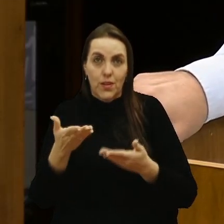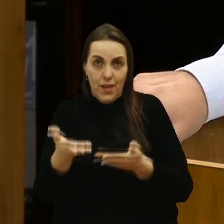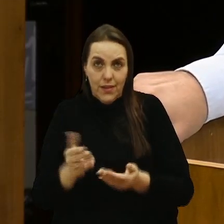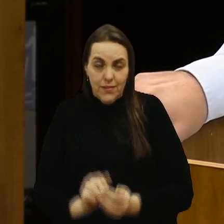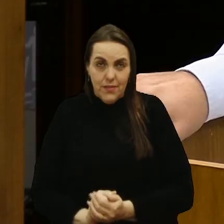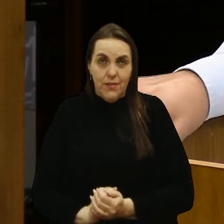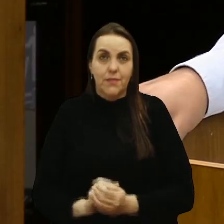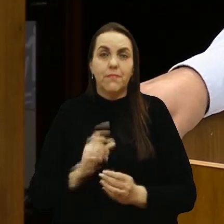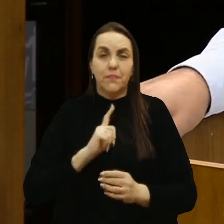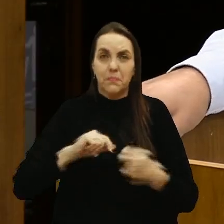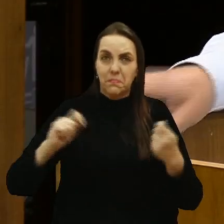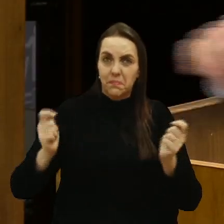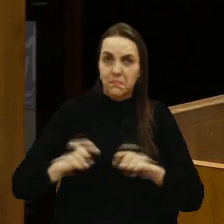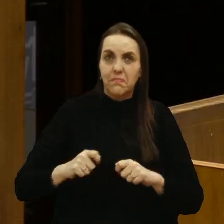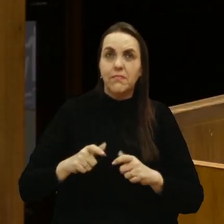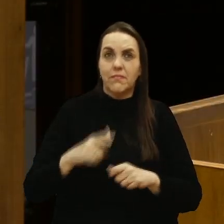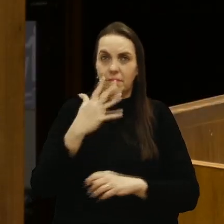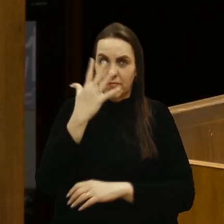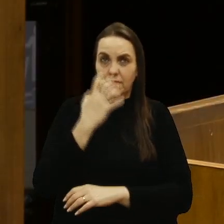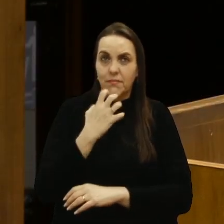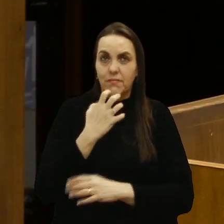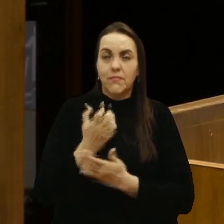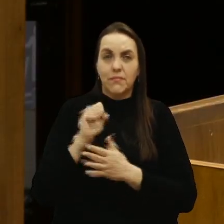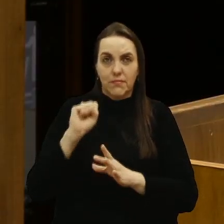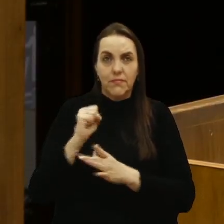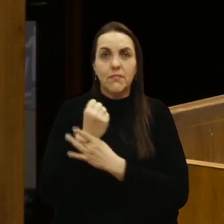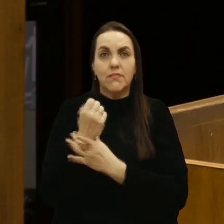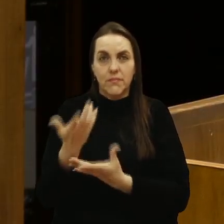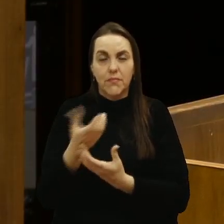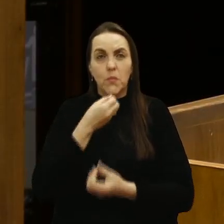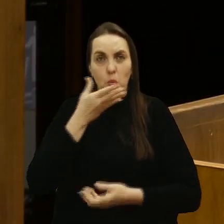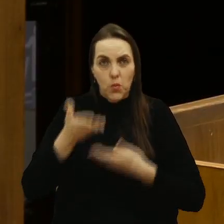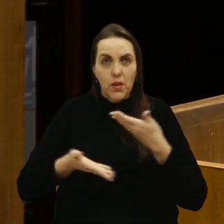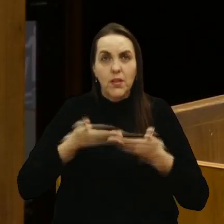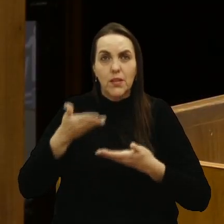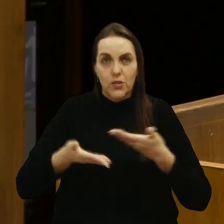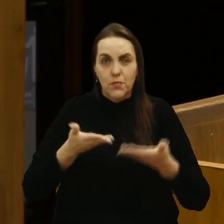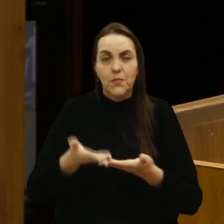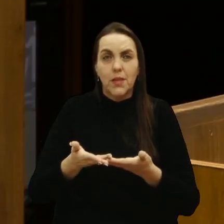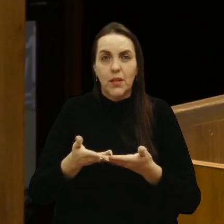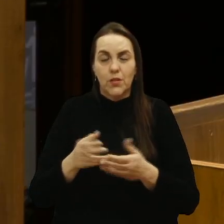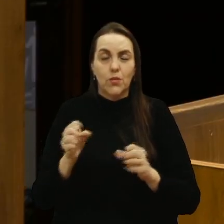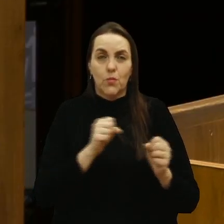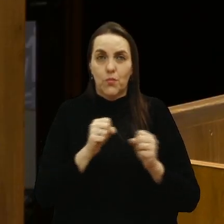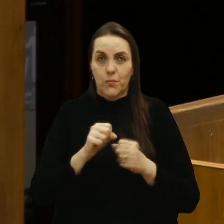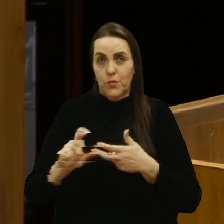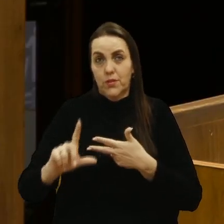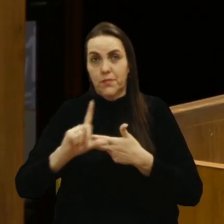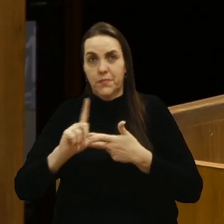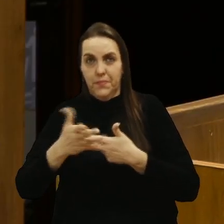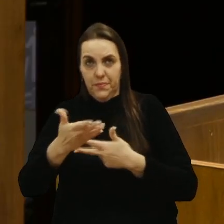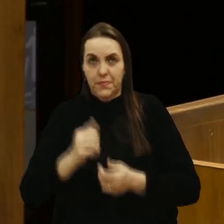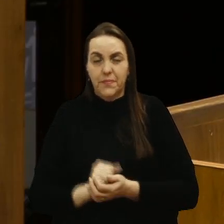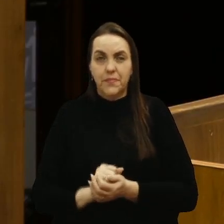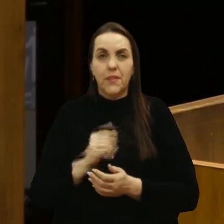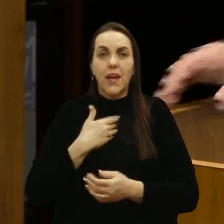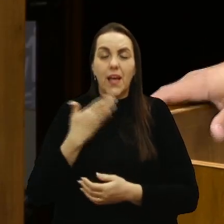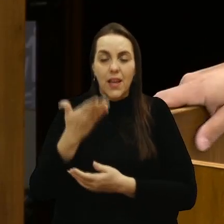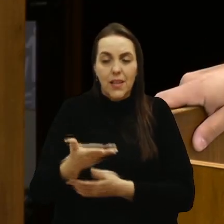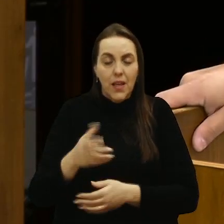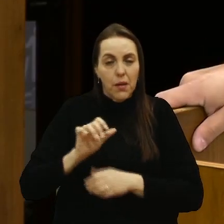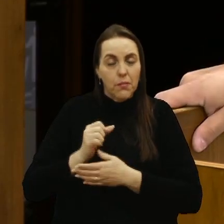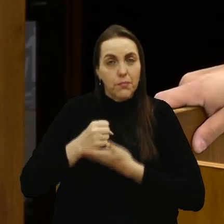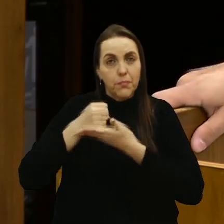que com competência e seriedade garantem o bom atendimento do Poder Legislativo. São eles que dão